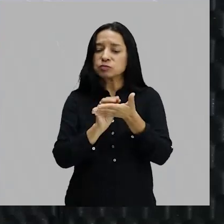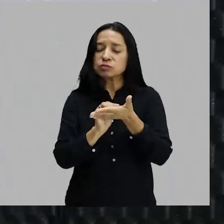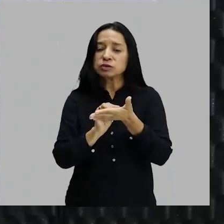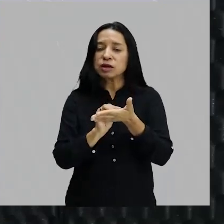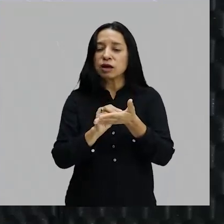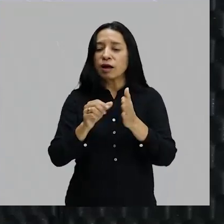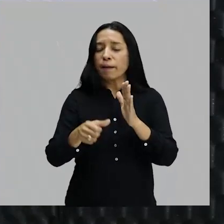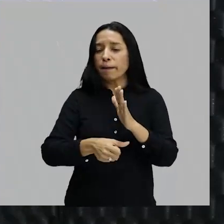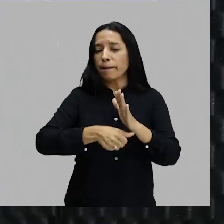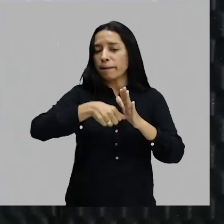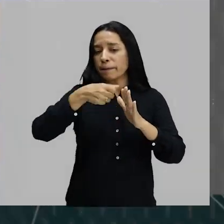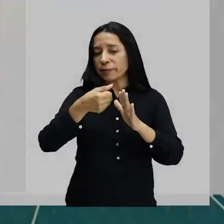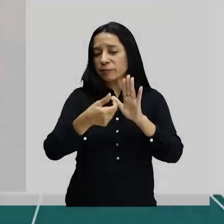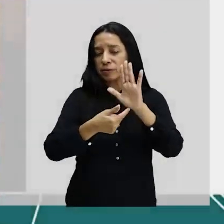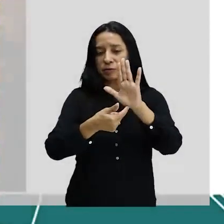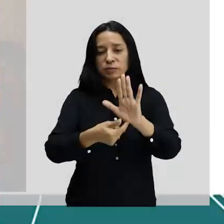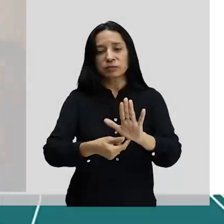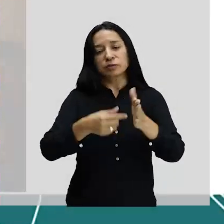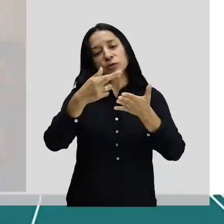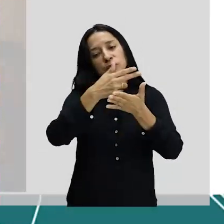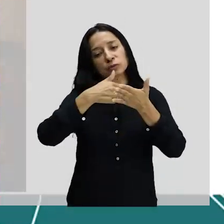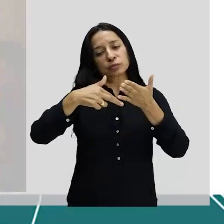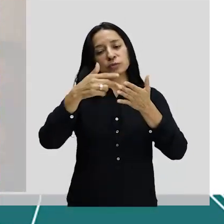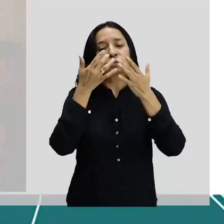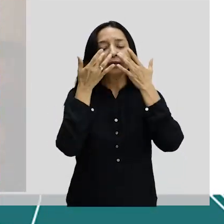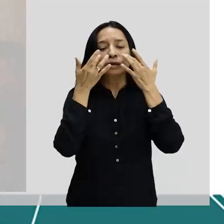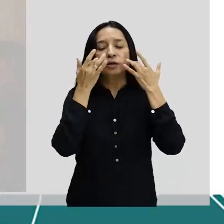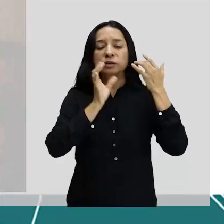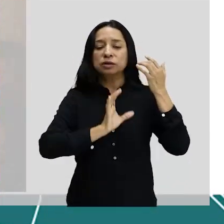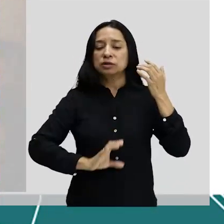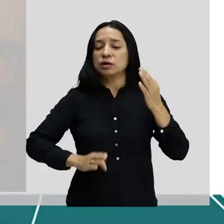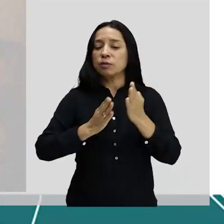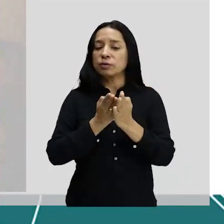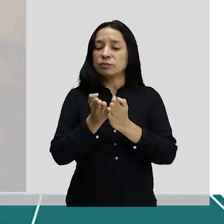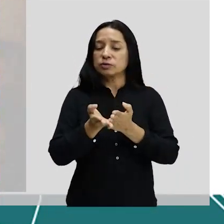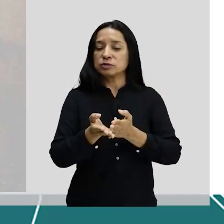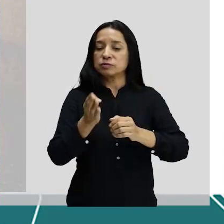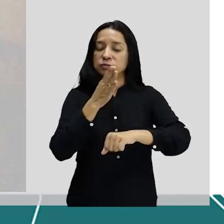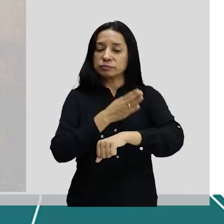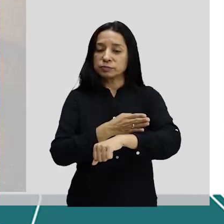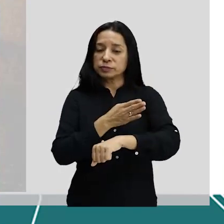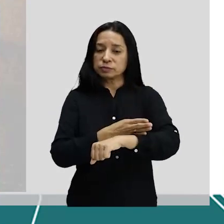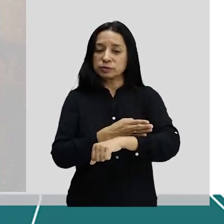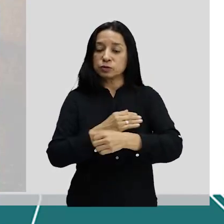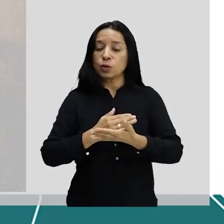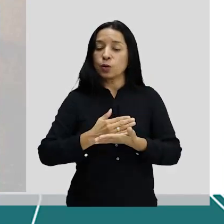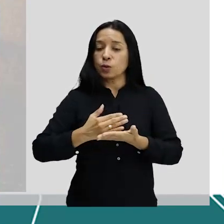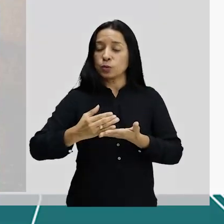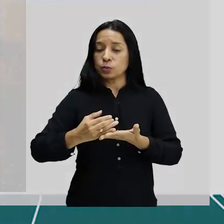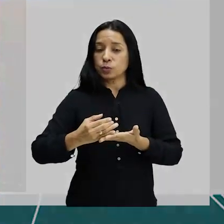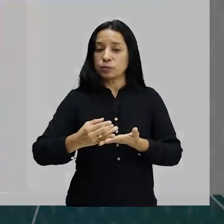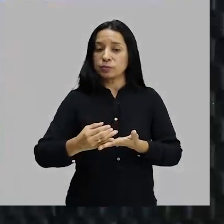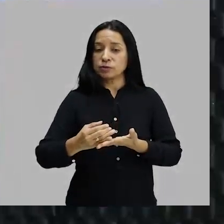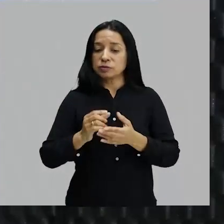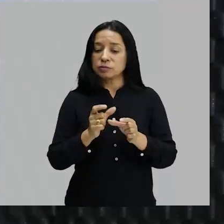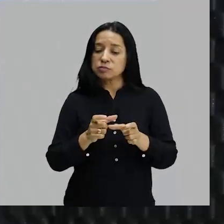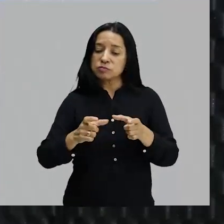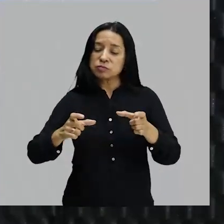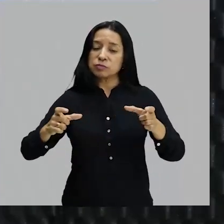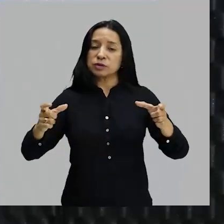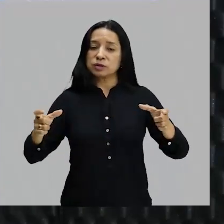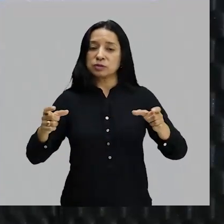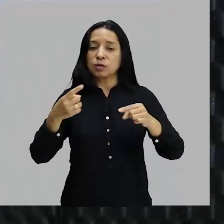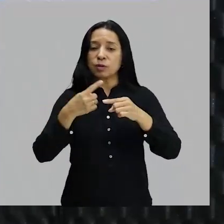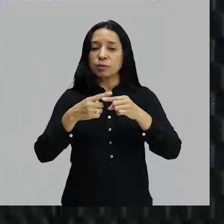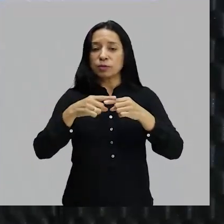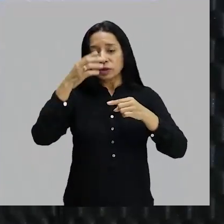primeiras manifestações de pinturas da arte cristã primitiva da Idade Média, isso no início. E a coisa vai aumentando, porque essa pintura